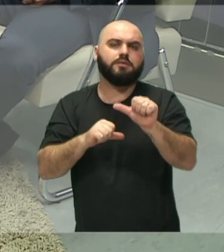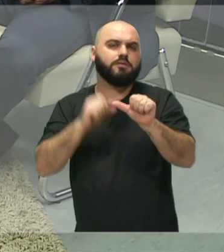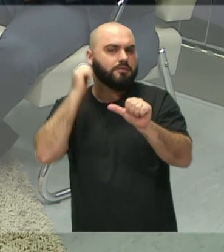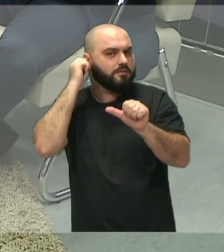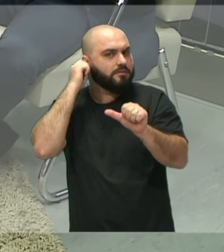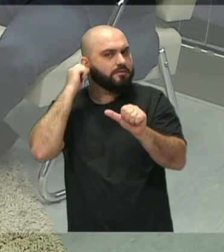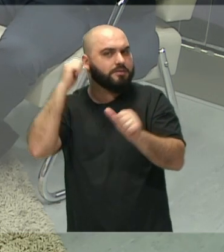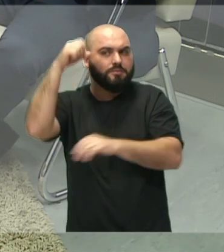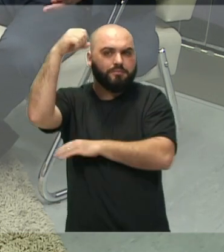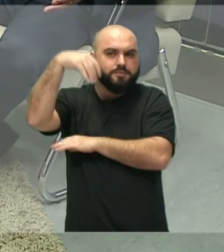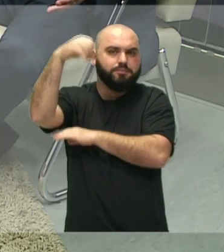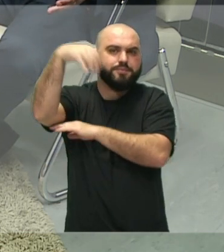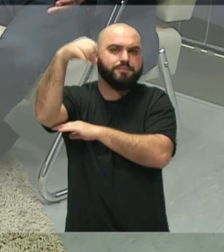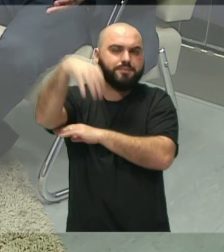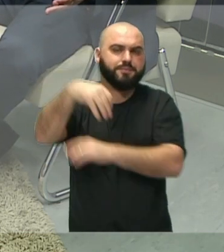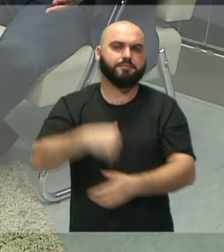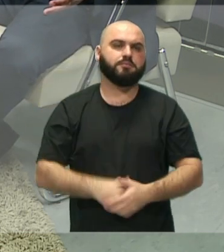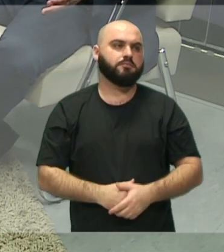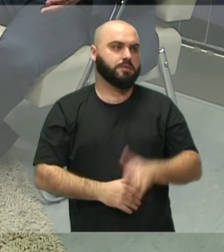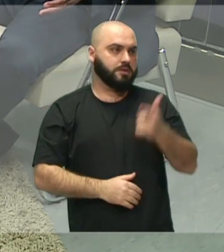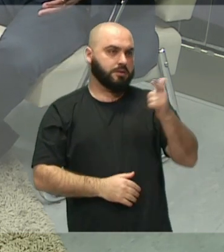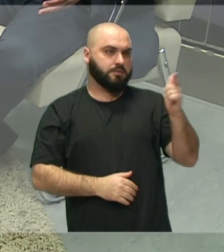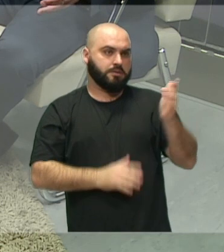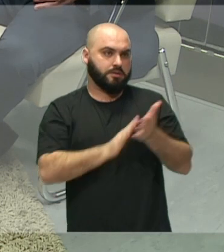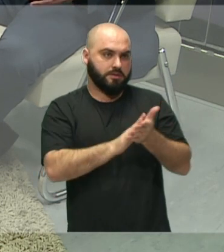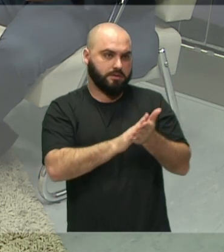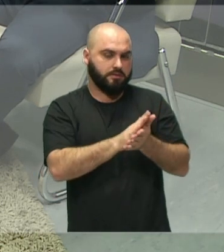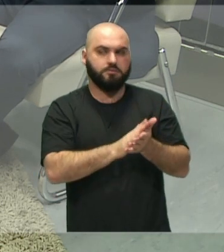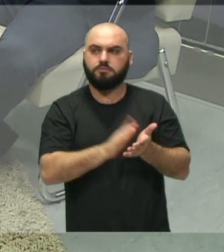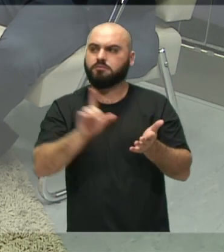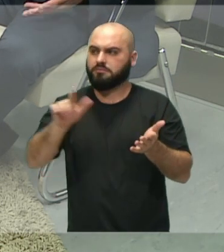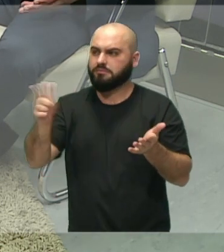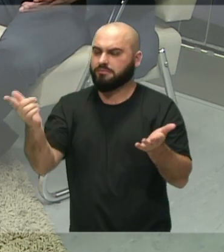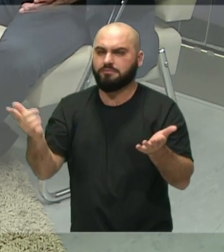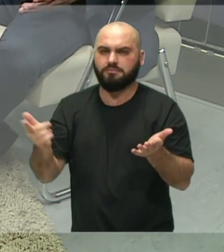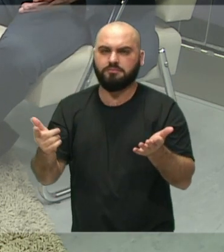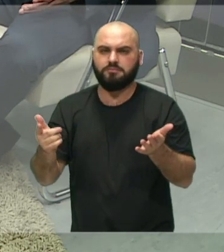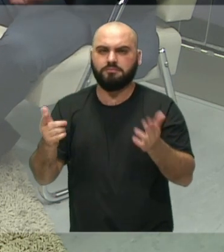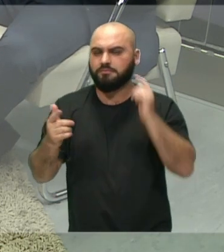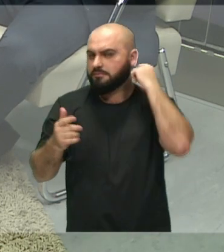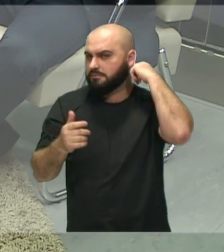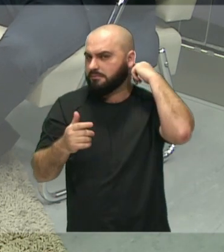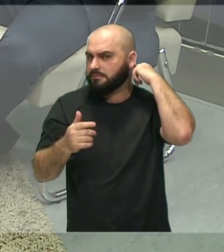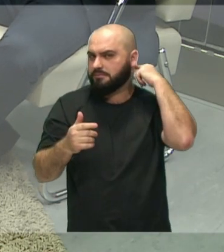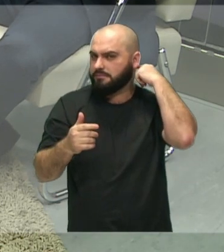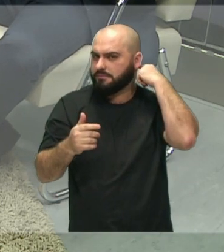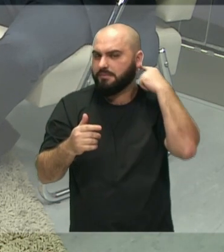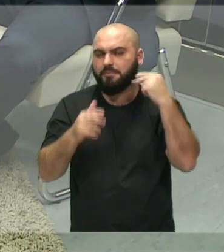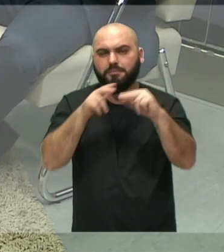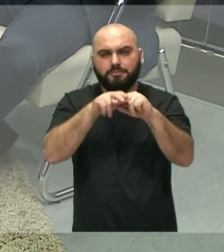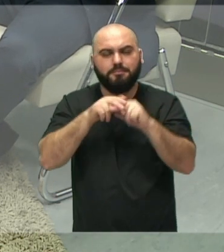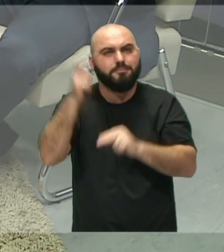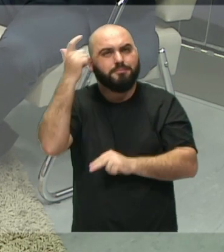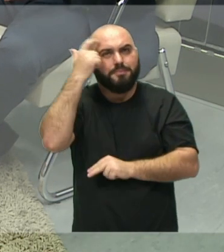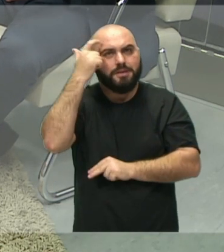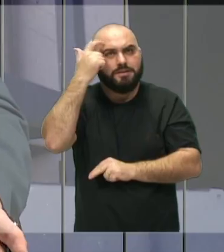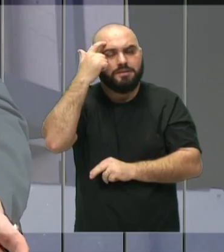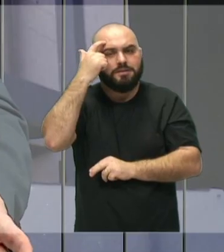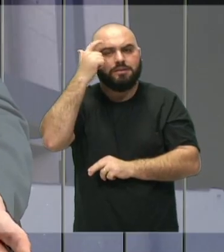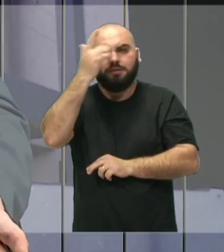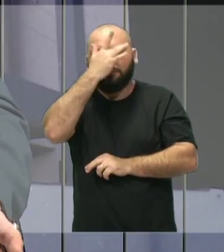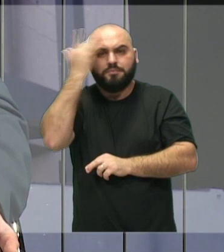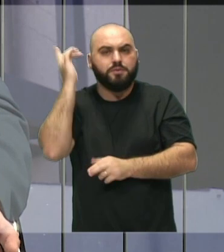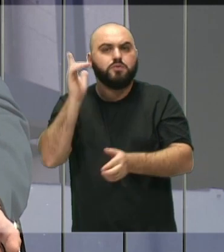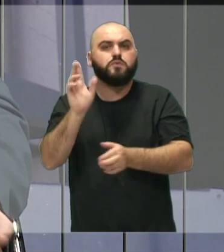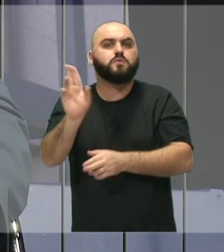de iluminação. E ela também não tem passeio público. Não tem passeio público. Então, ter uma atenção, né, pensando no pessoal que